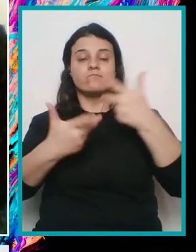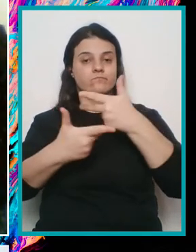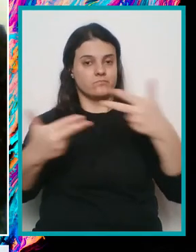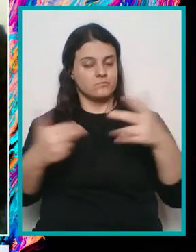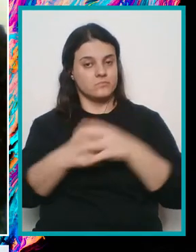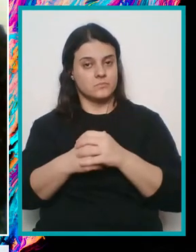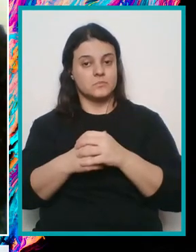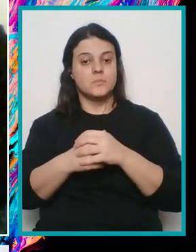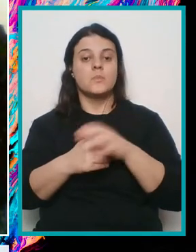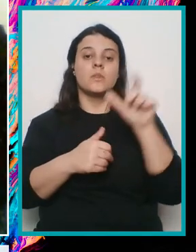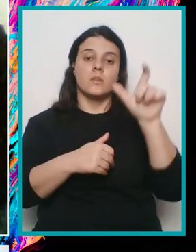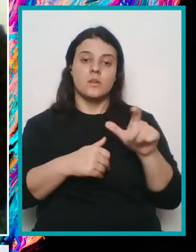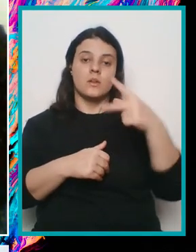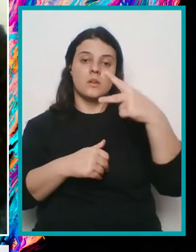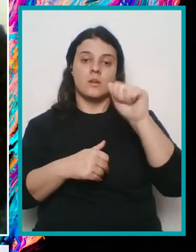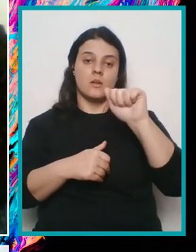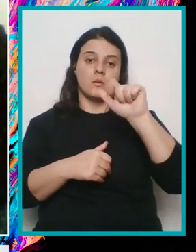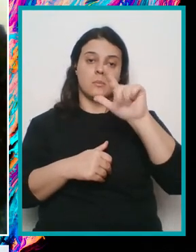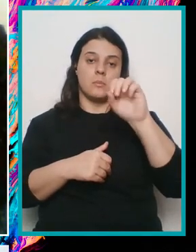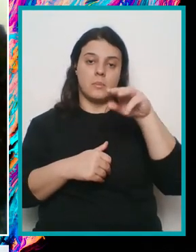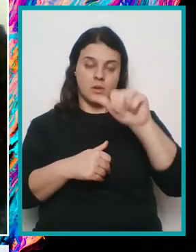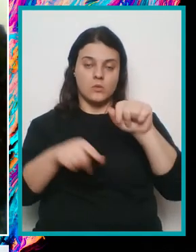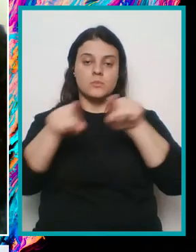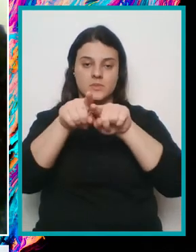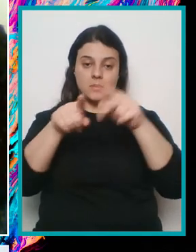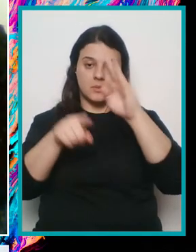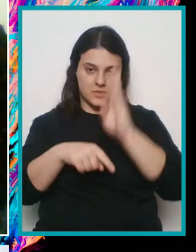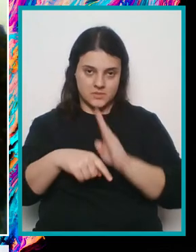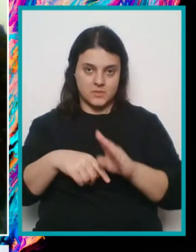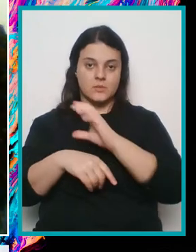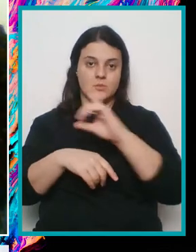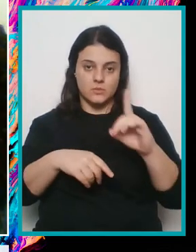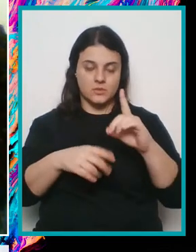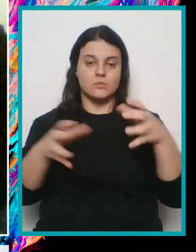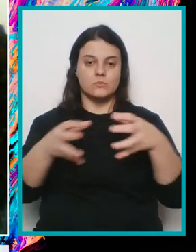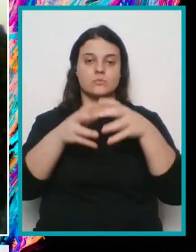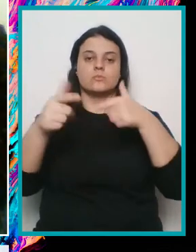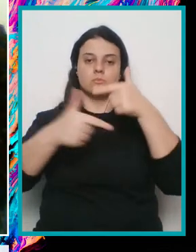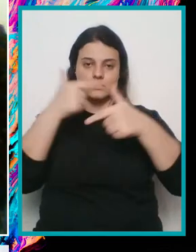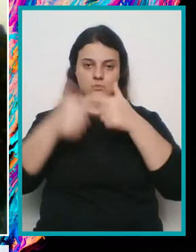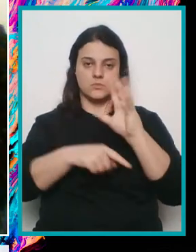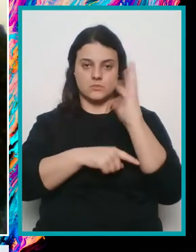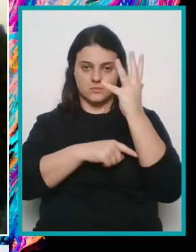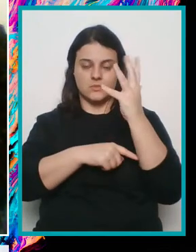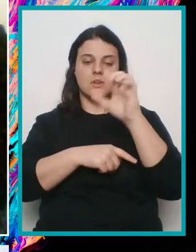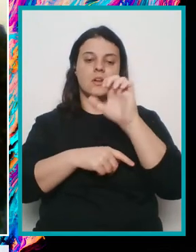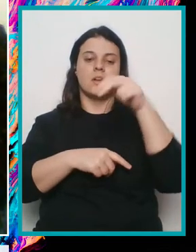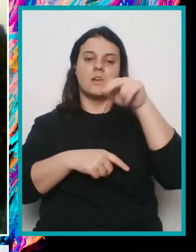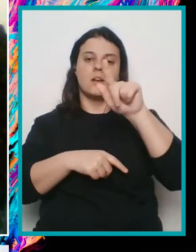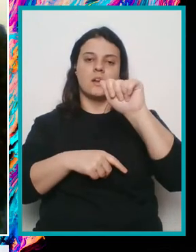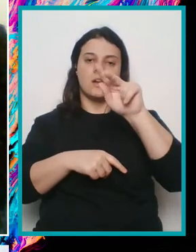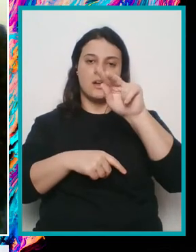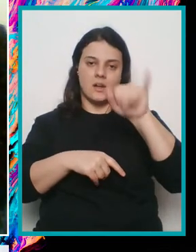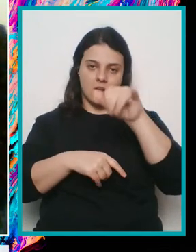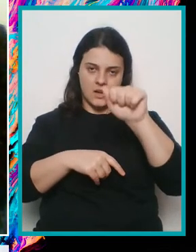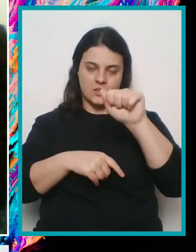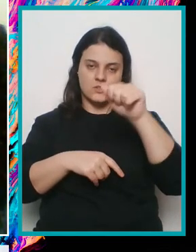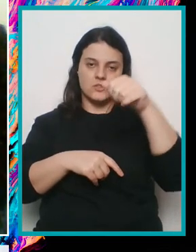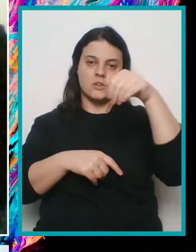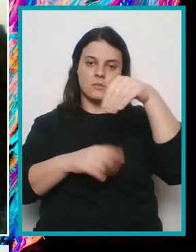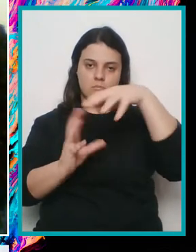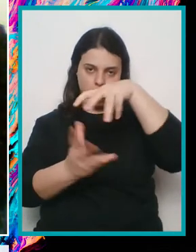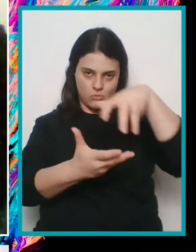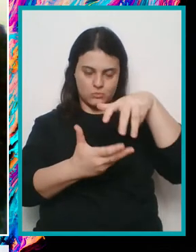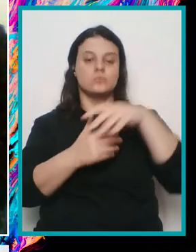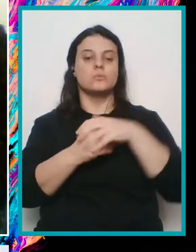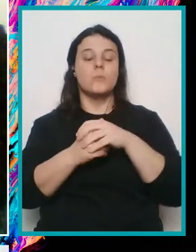Paloma, também jovem ativista, é brasileira e coordenadora do Grupo de Trabalho de Clima do Engaja Mundo. É assessora jurídica do Instituto